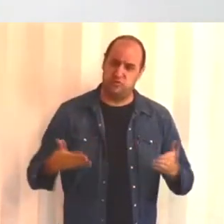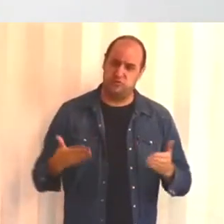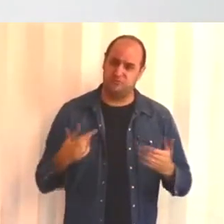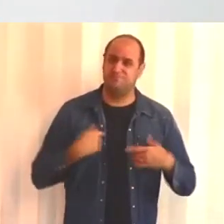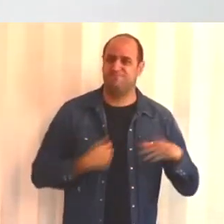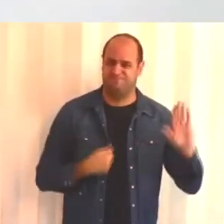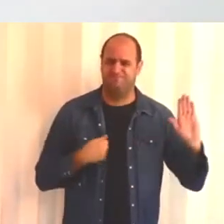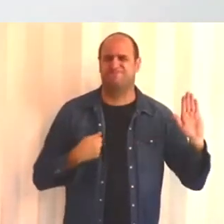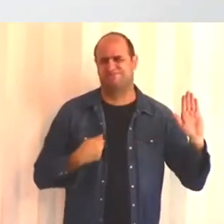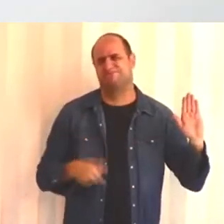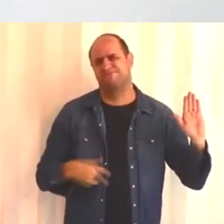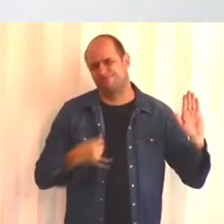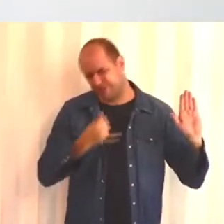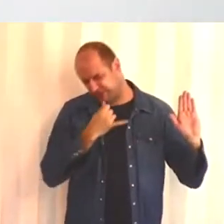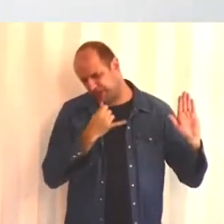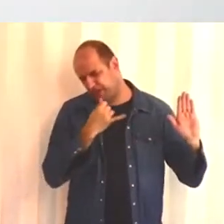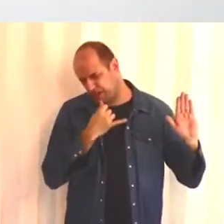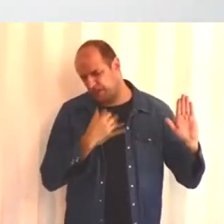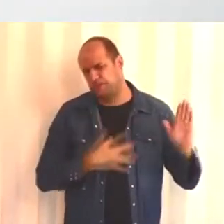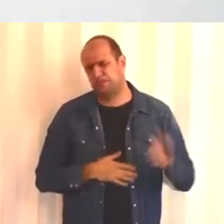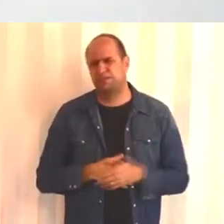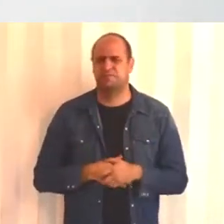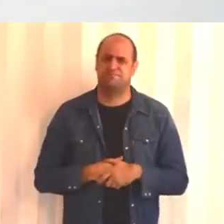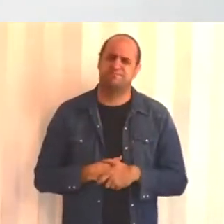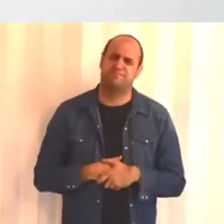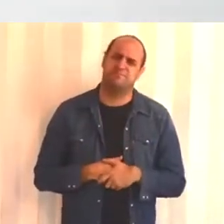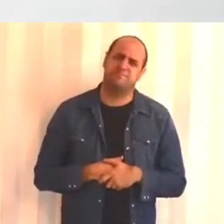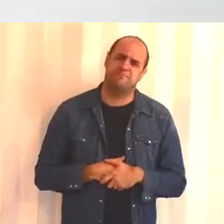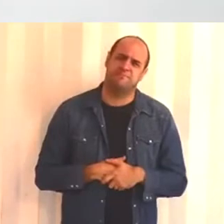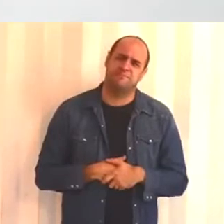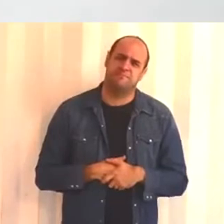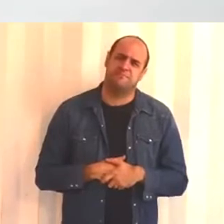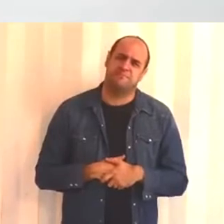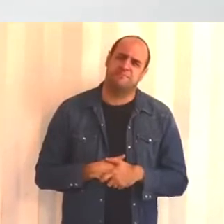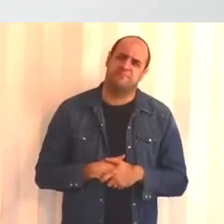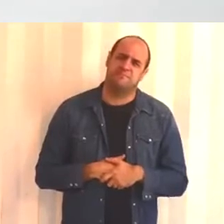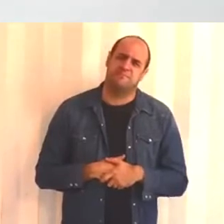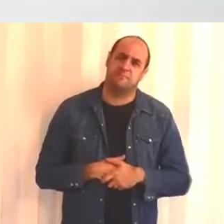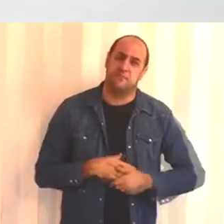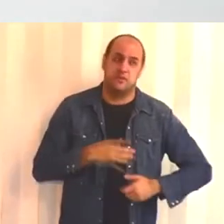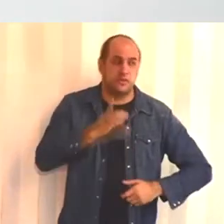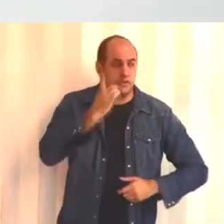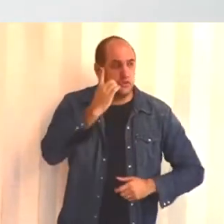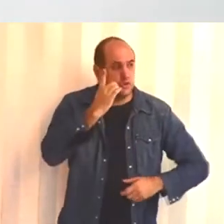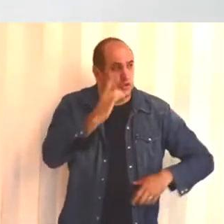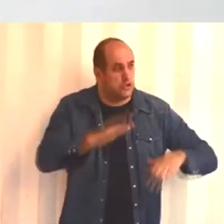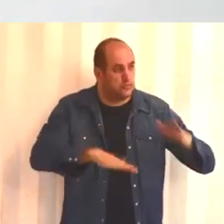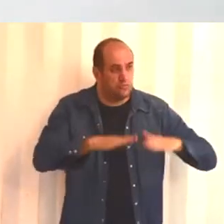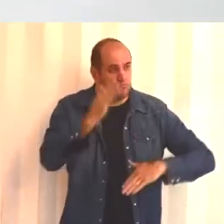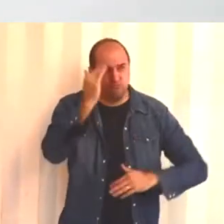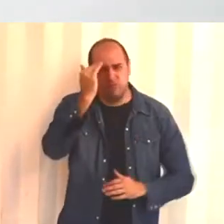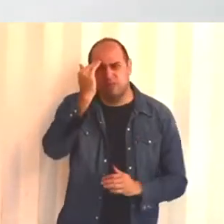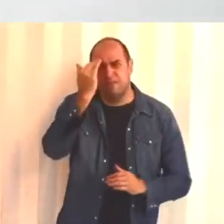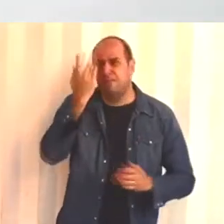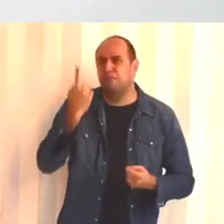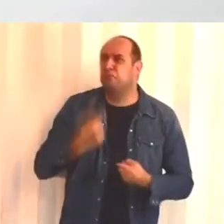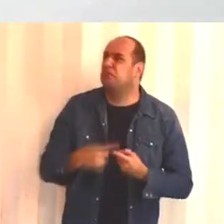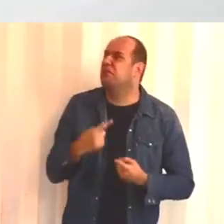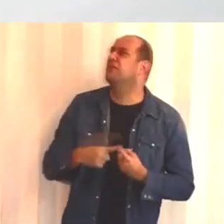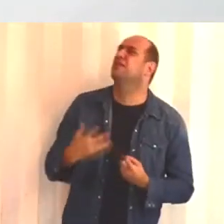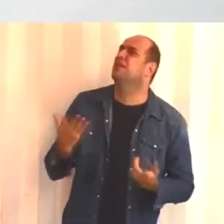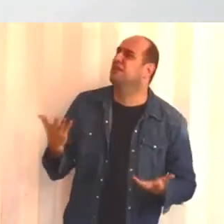Eu fiquei, várias vezes. E tinha dias que eu não entendia. Eu falava: por que,